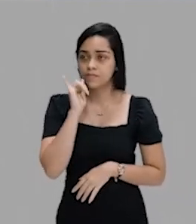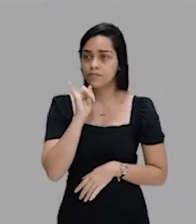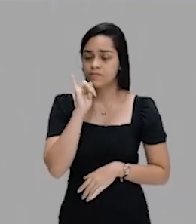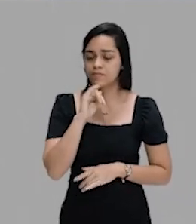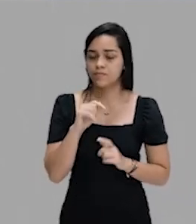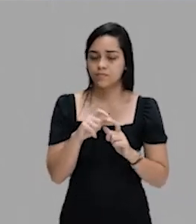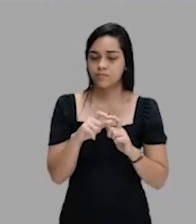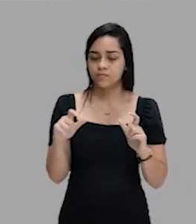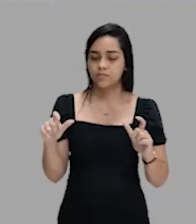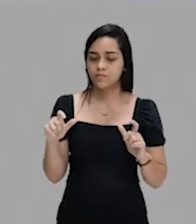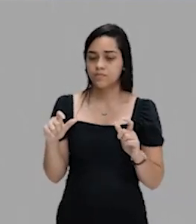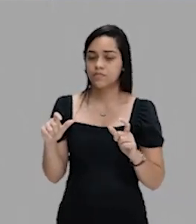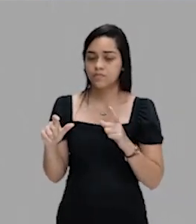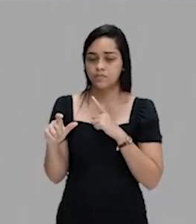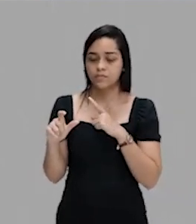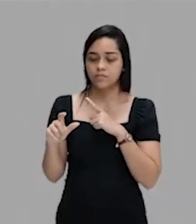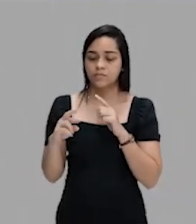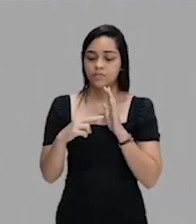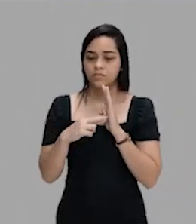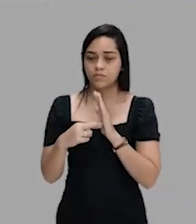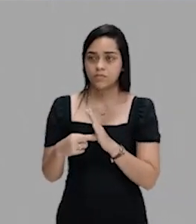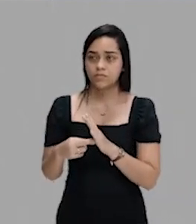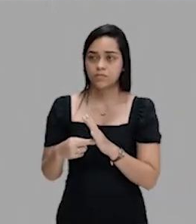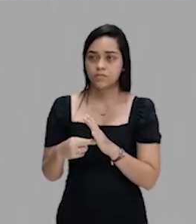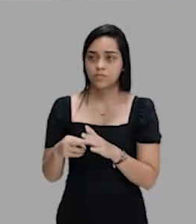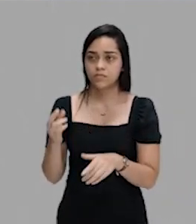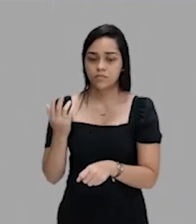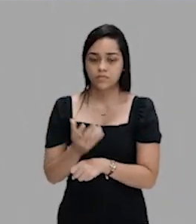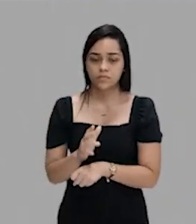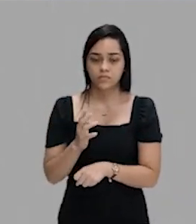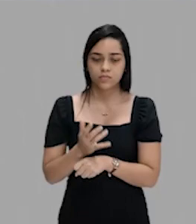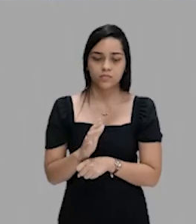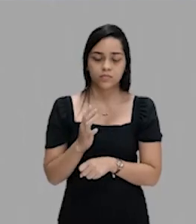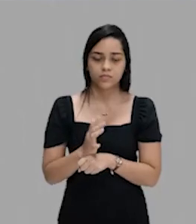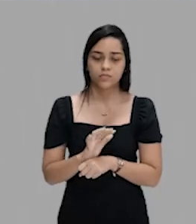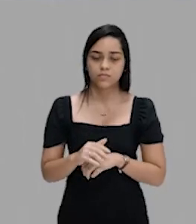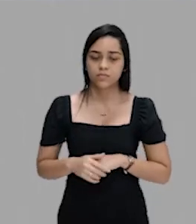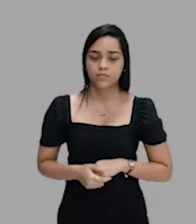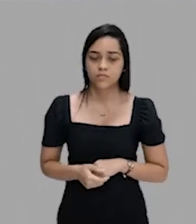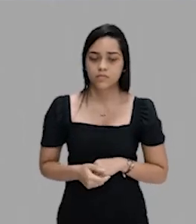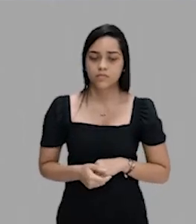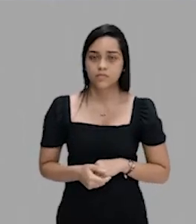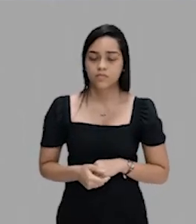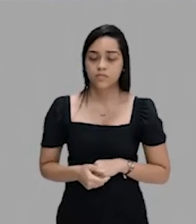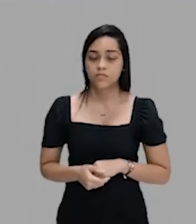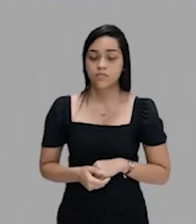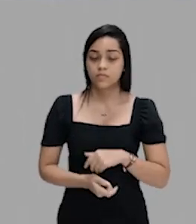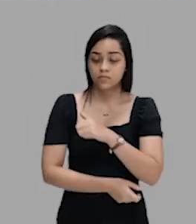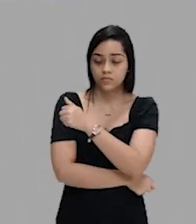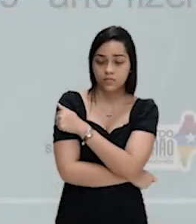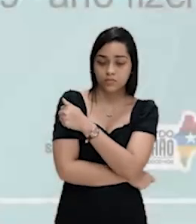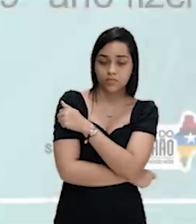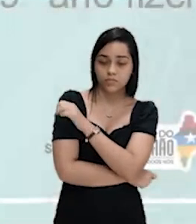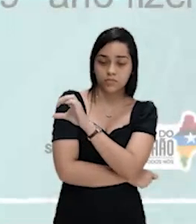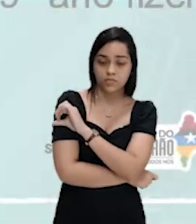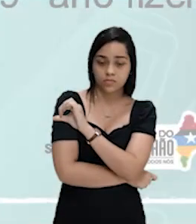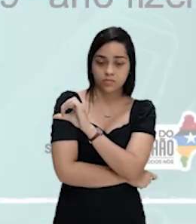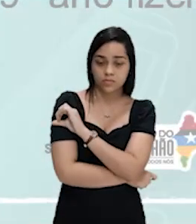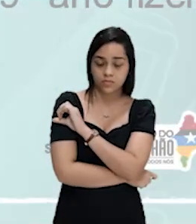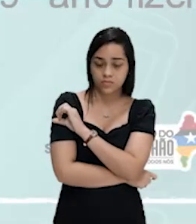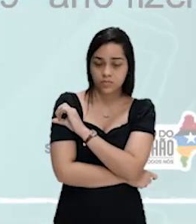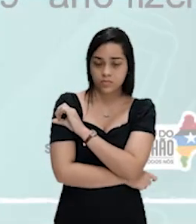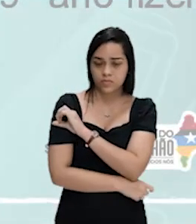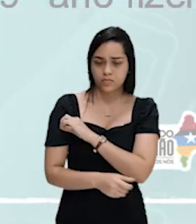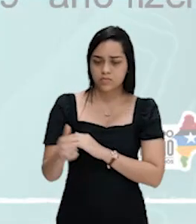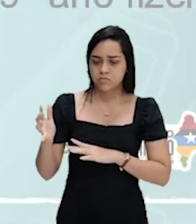adjetivas representadas no Exercício os alunos do nono ano que fizeram bagunças estão sem